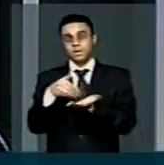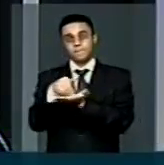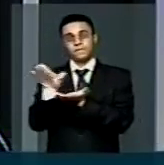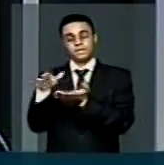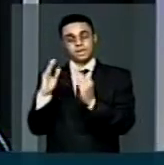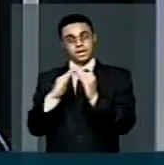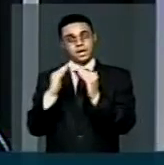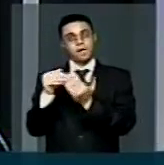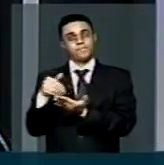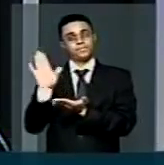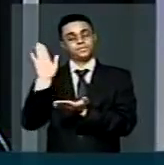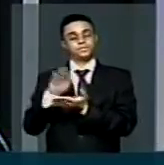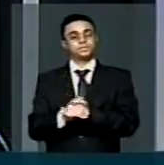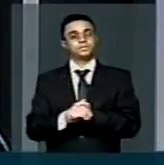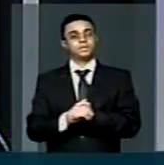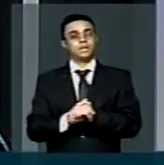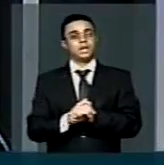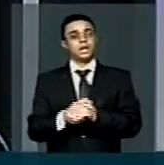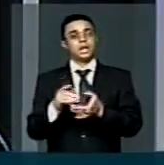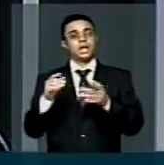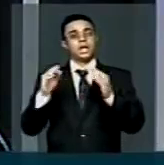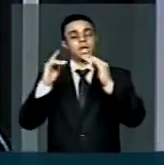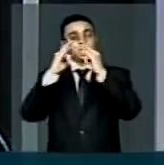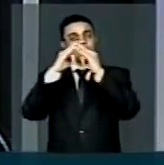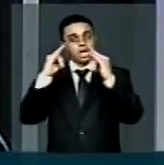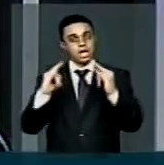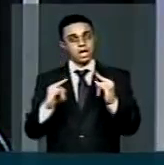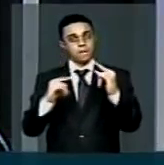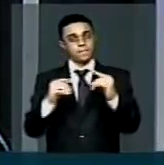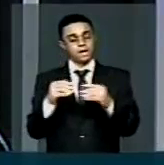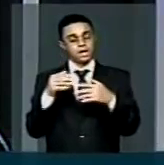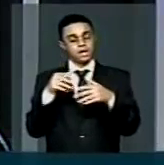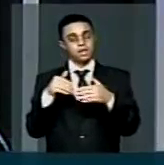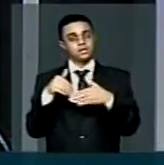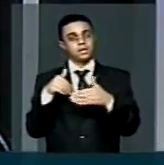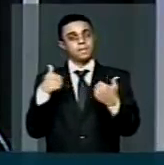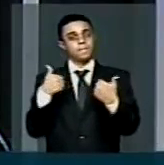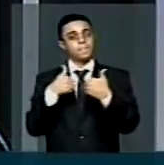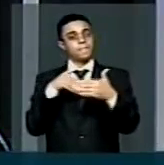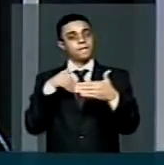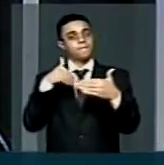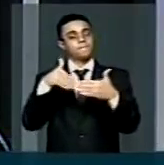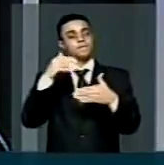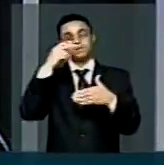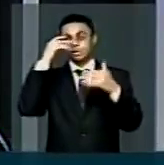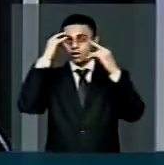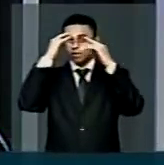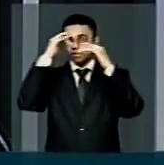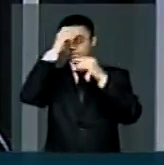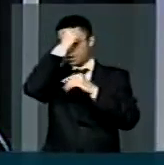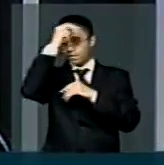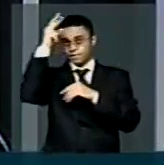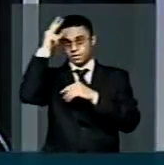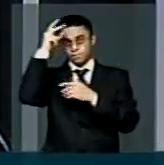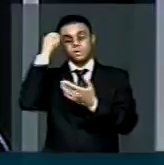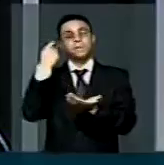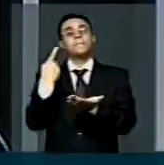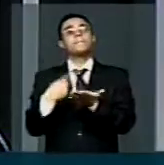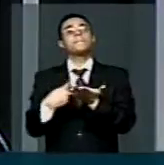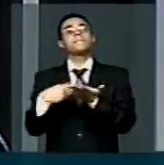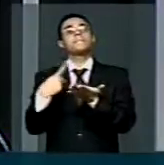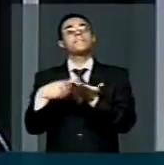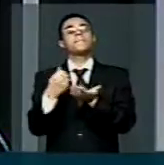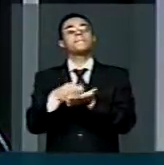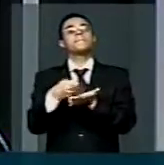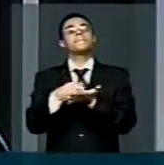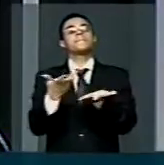estiveram acampadas em frente à prefeitura, resistindo e exigindo uma solução. Agora muitas delas estão na frente